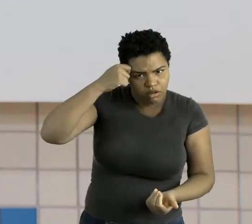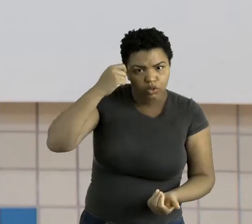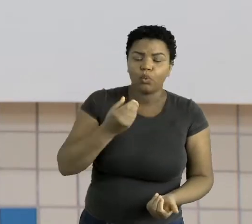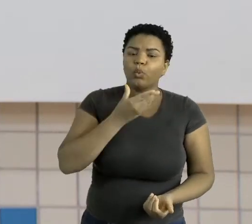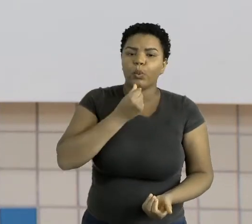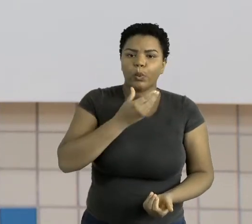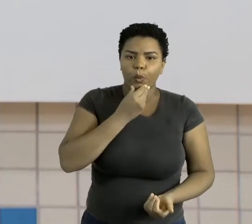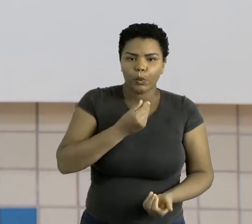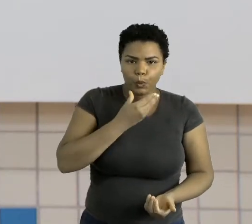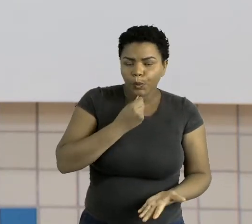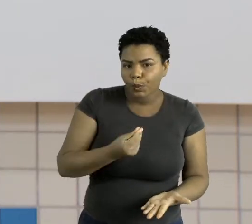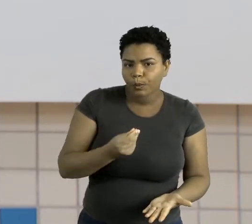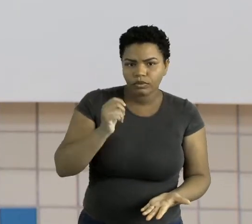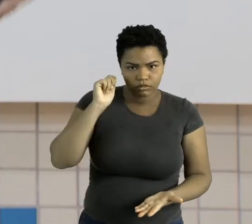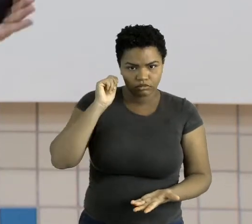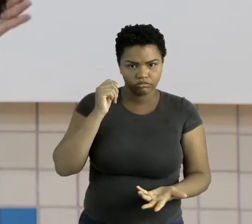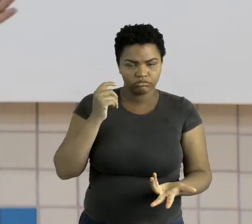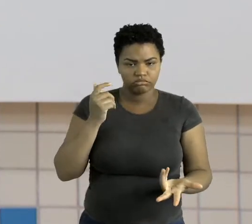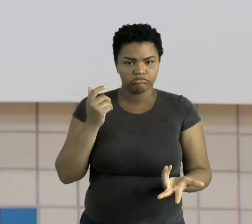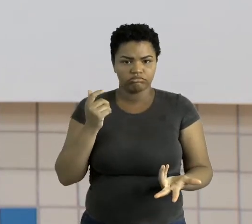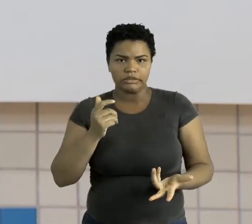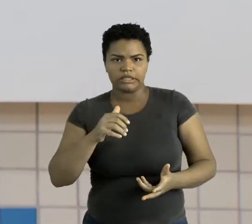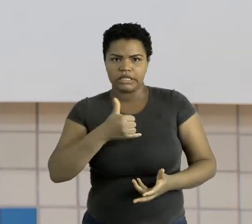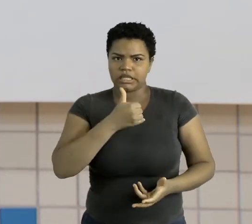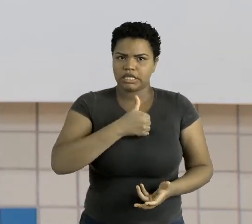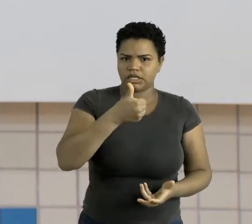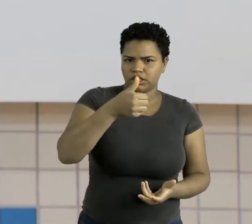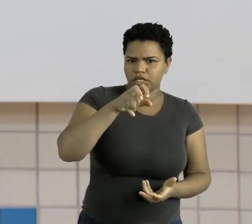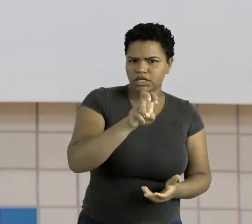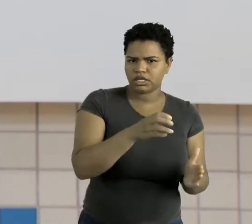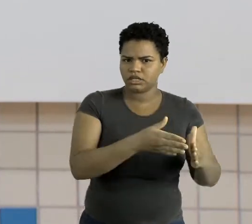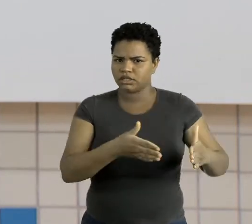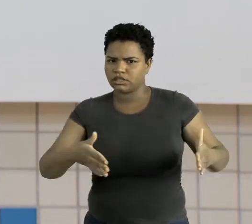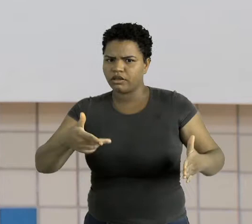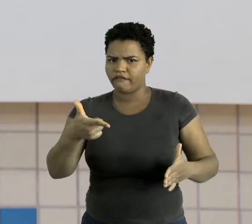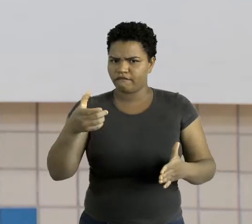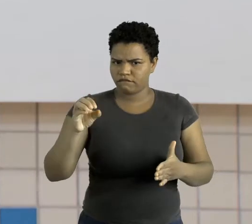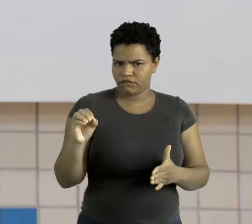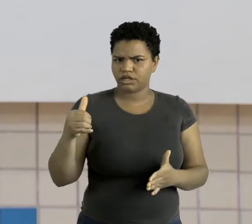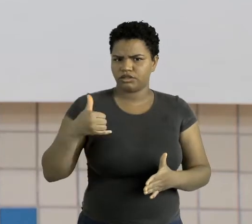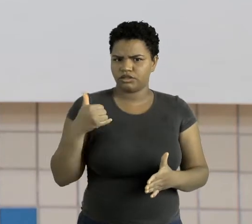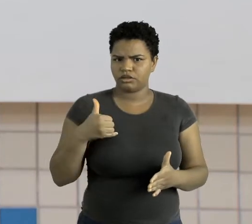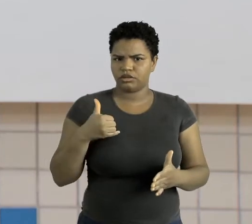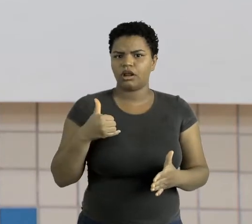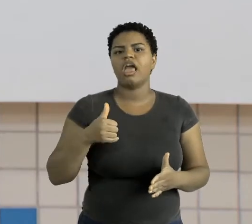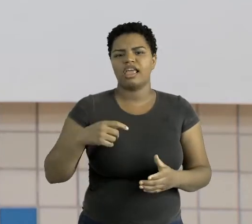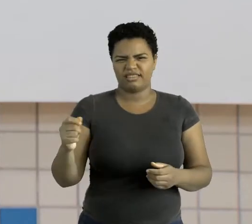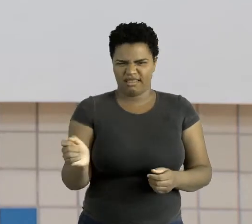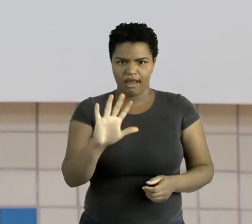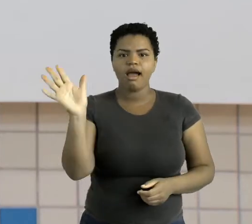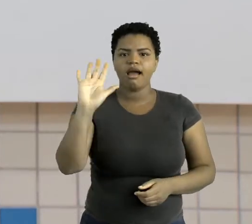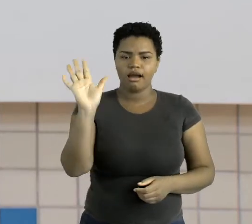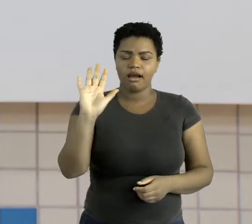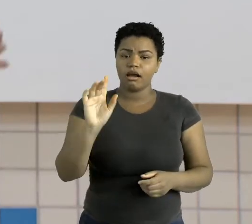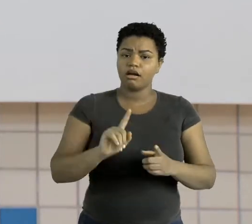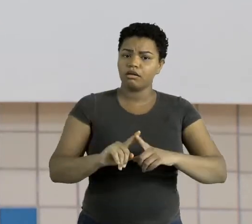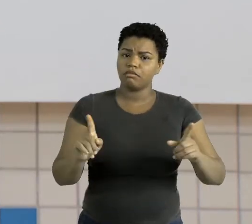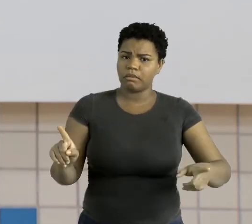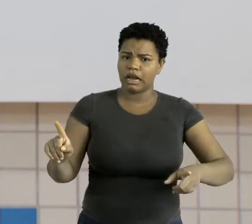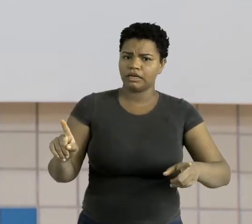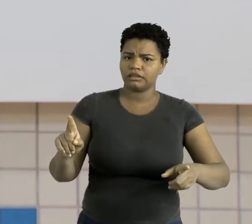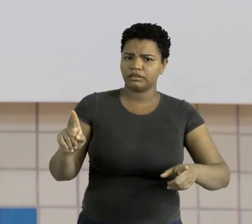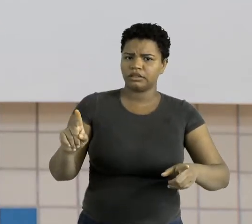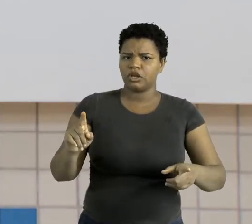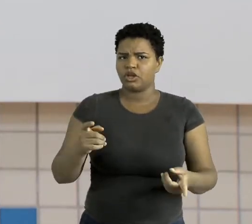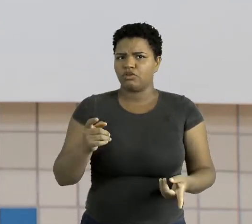homens jovens entre 15, 20 anos, 25 anos, eles eram mais caros. Mas isso não quer dizer que eles também não